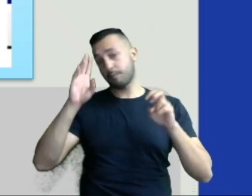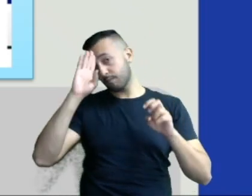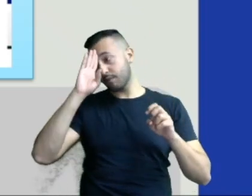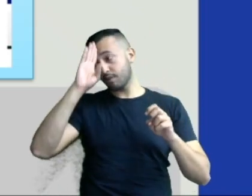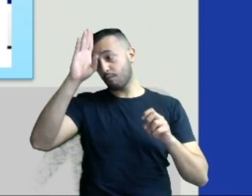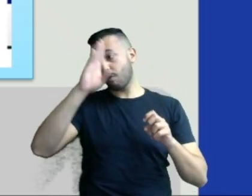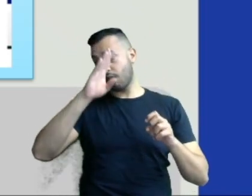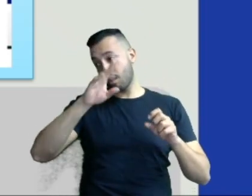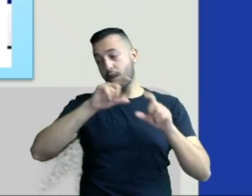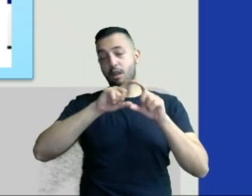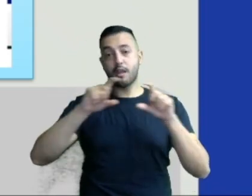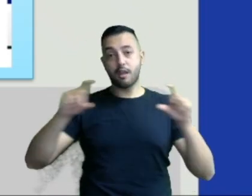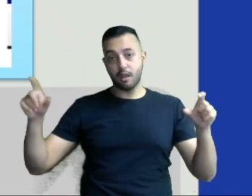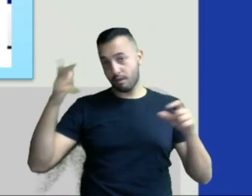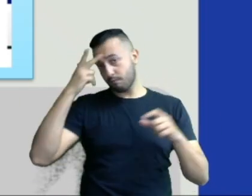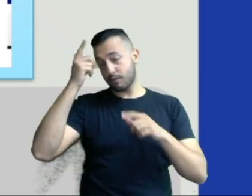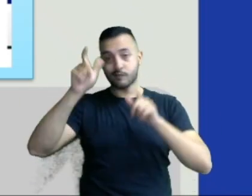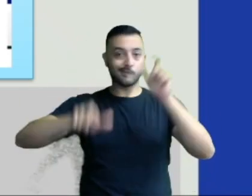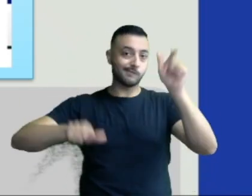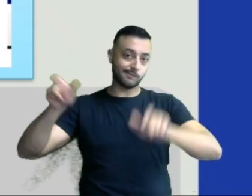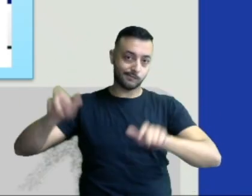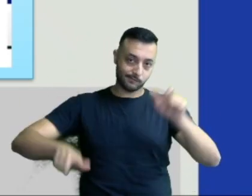é os personagens